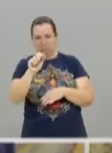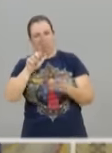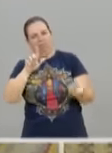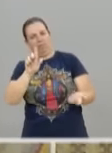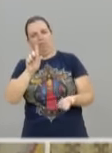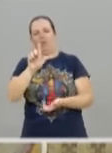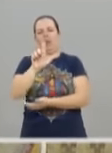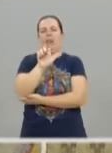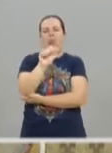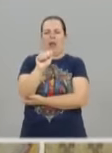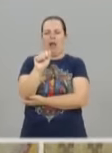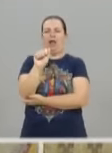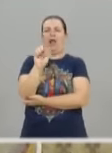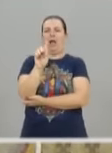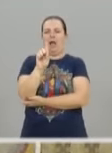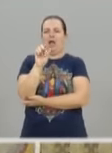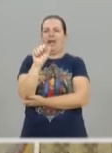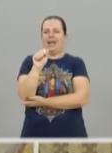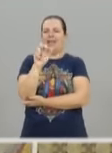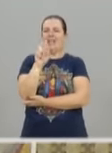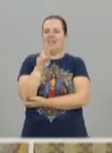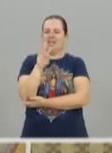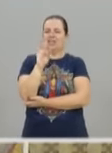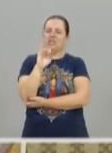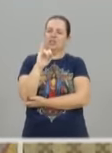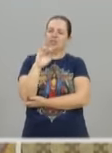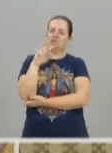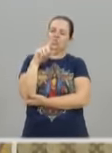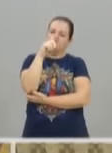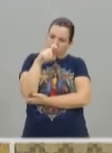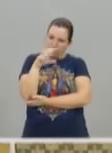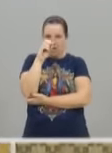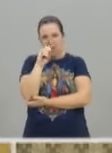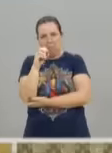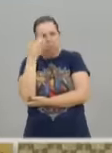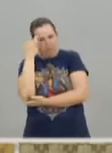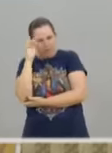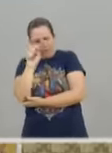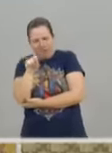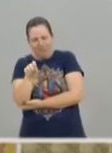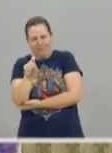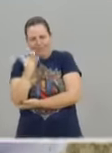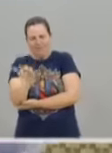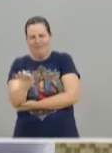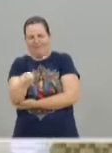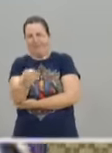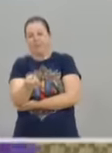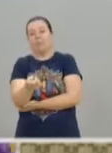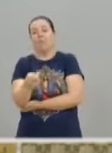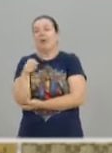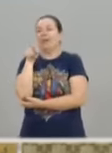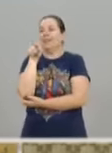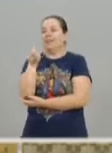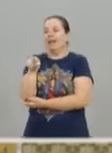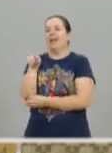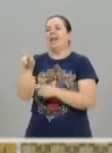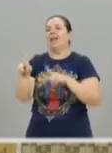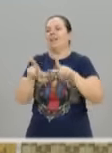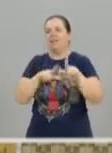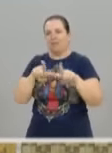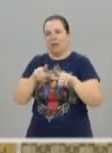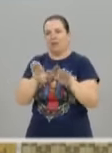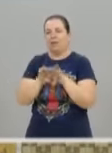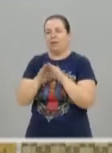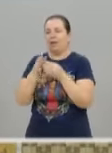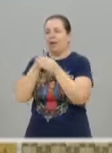frestas até nos Palácios reais tá na Bíblia isso Ô meu filho a Bíblia é uma maravilha